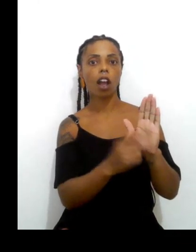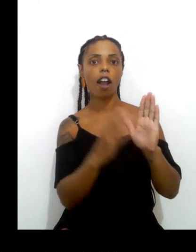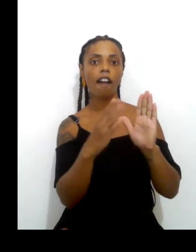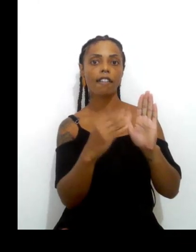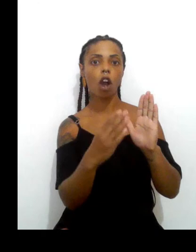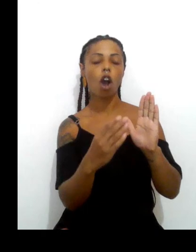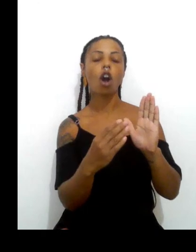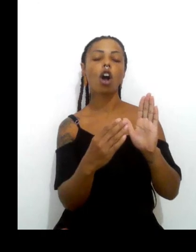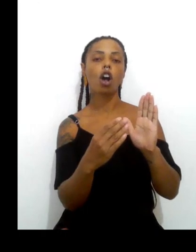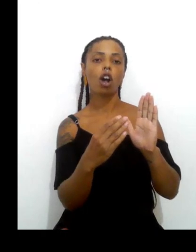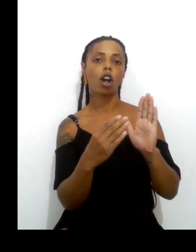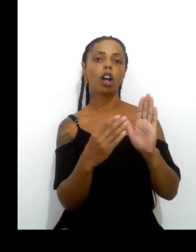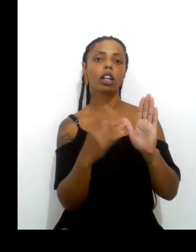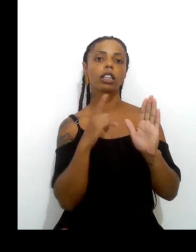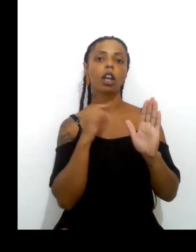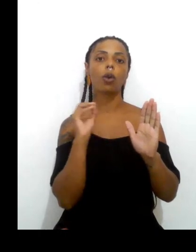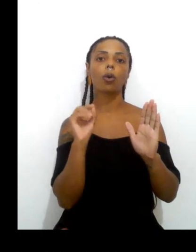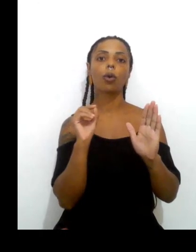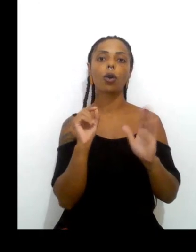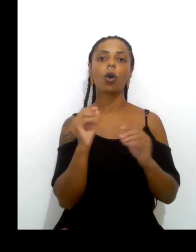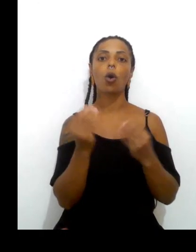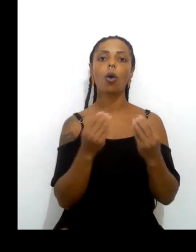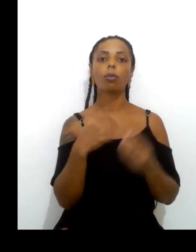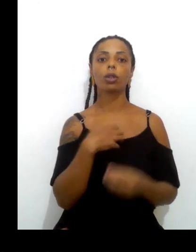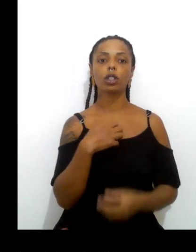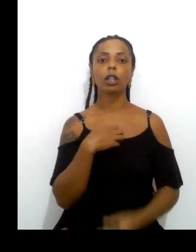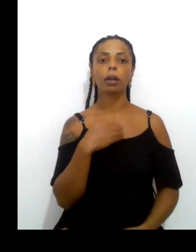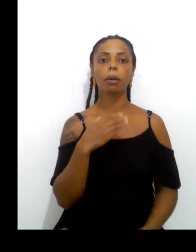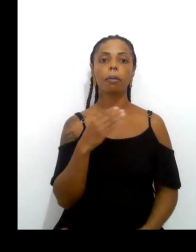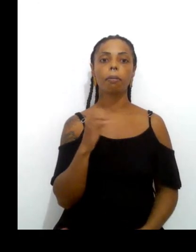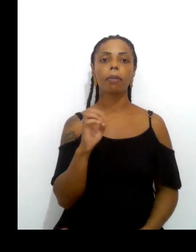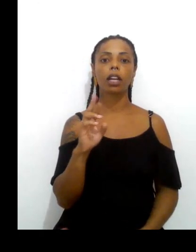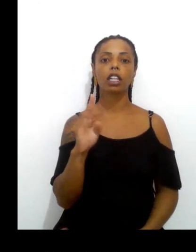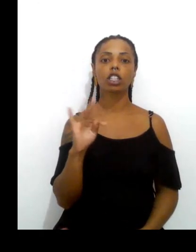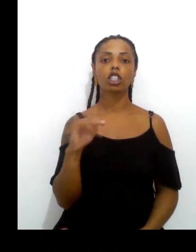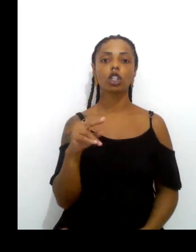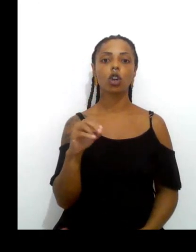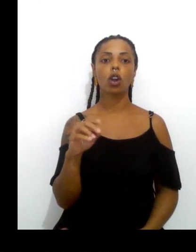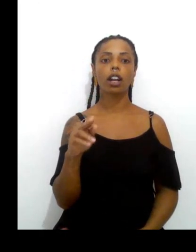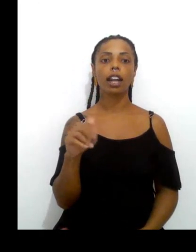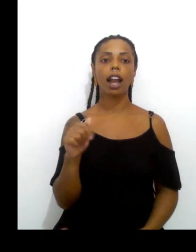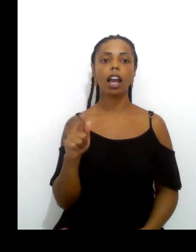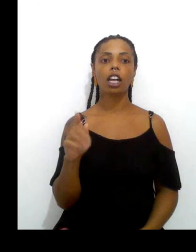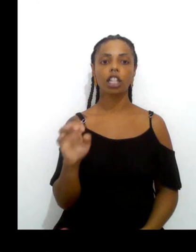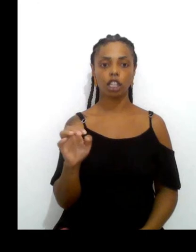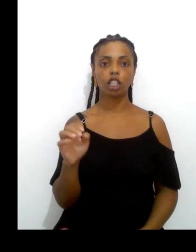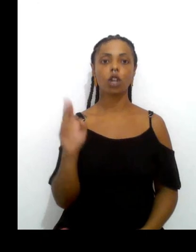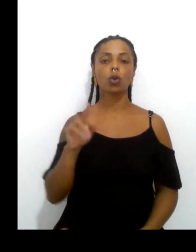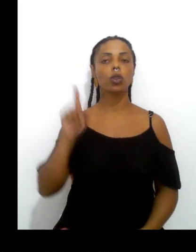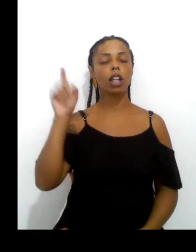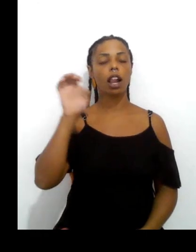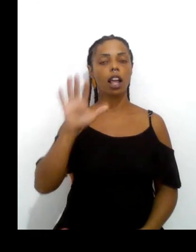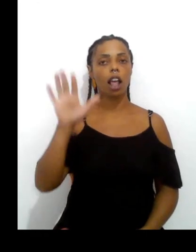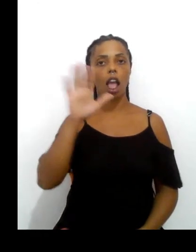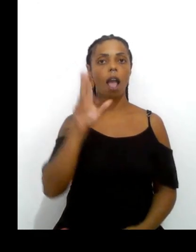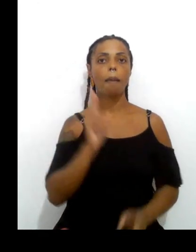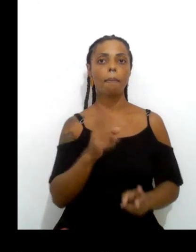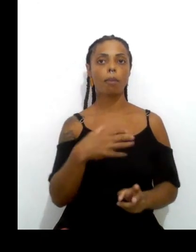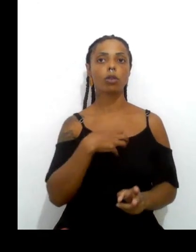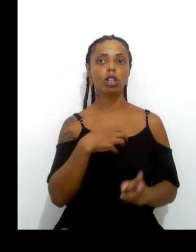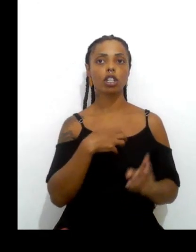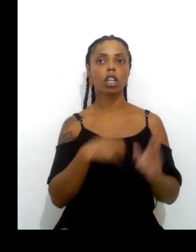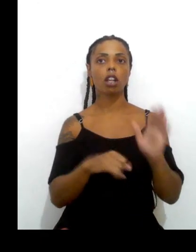ao sistema Bertioga criminal que era usado na Europa desde 1880 como